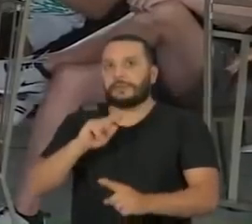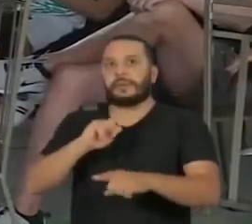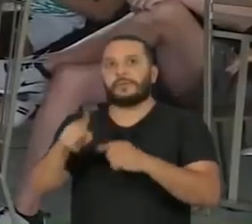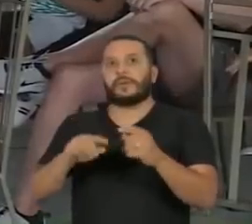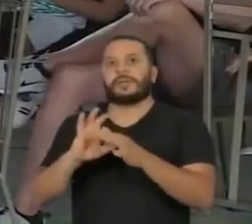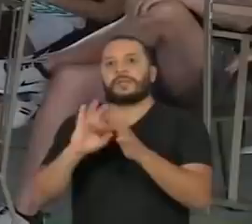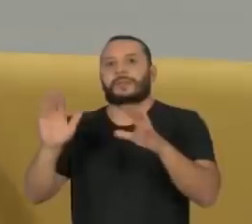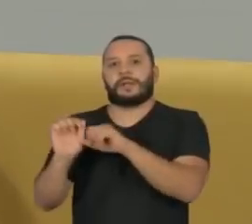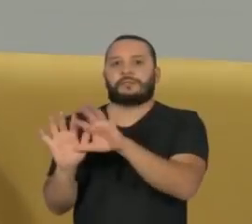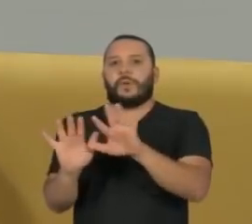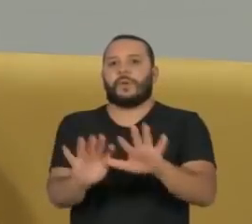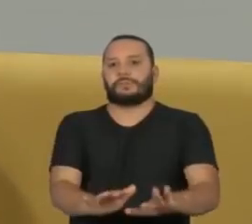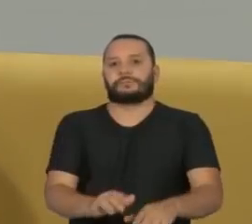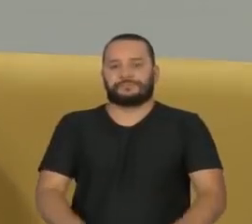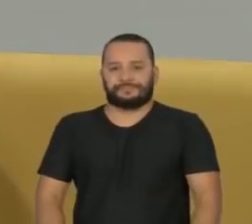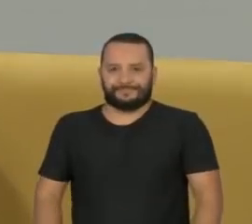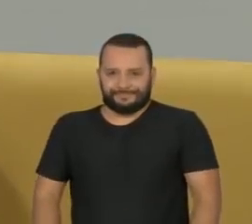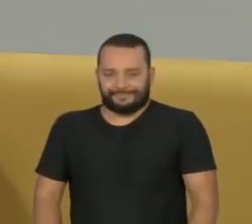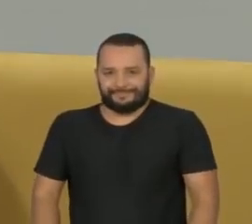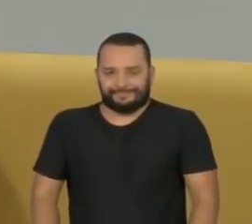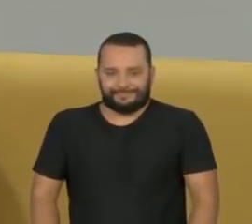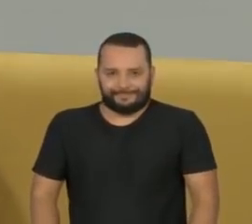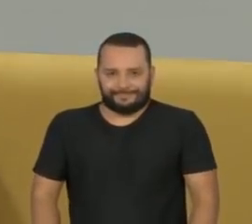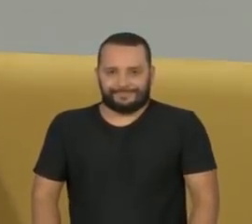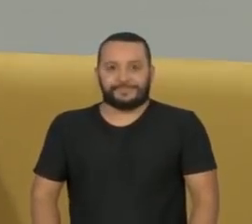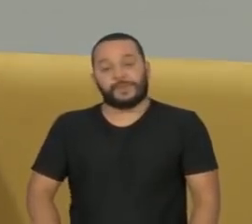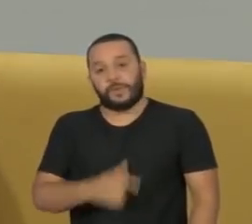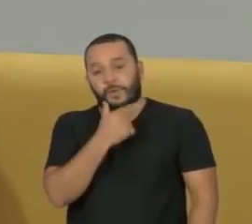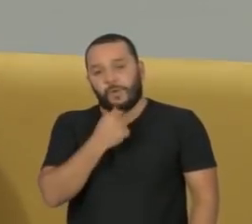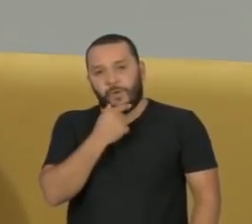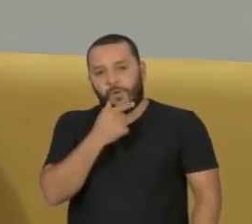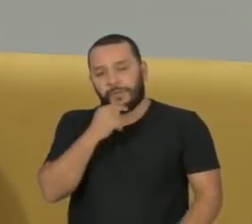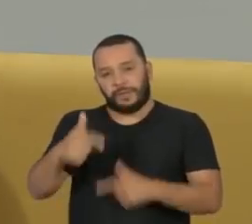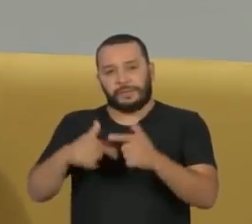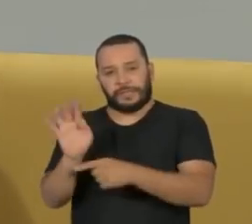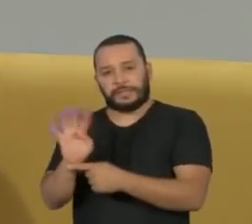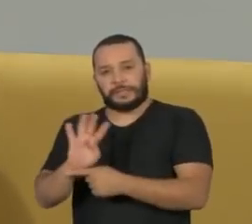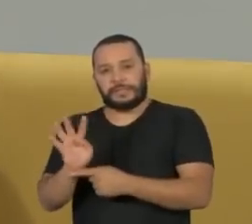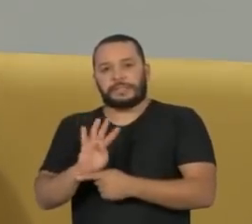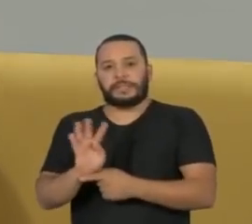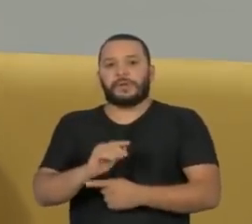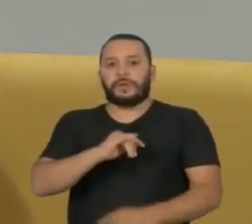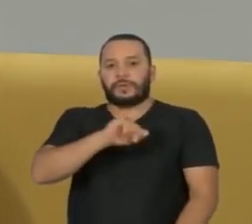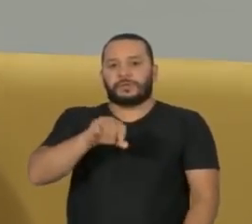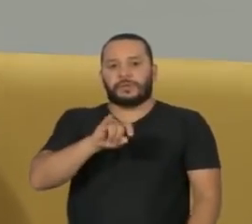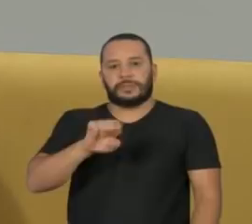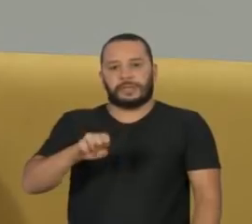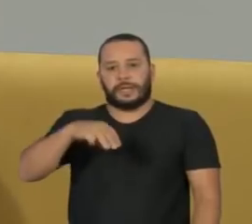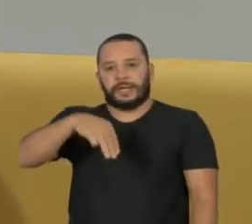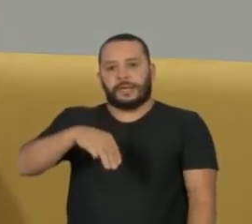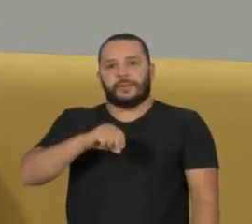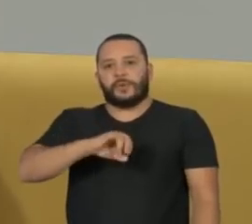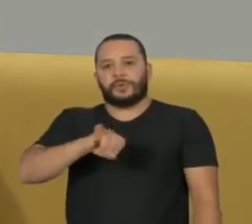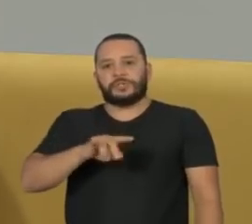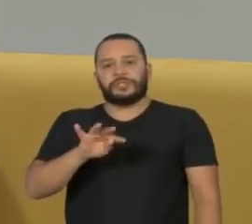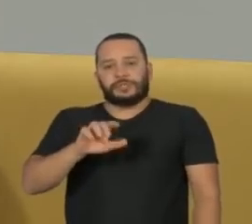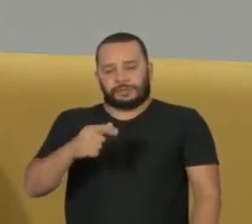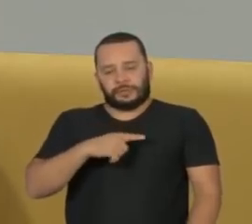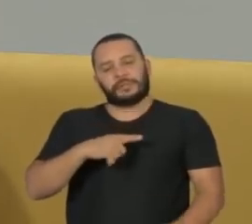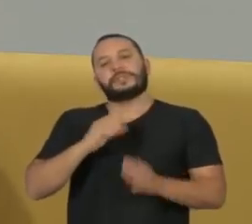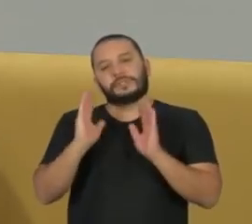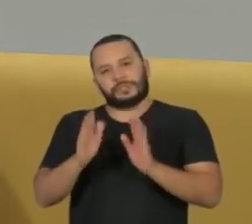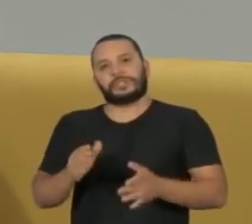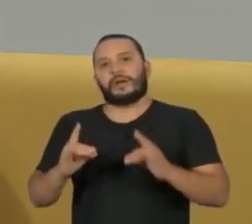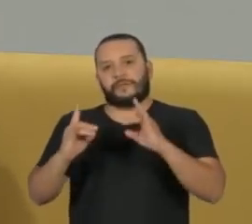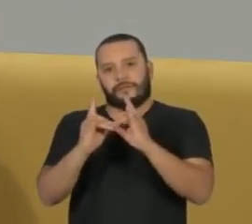serem liberados. O corpo do cineasta José Mujica Marins é velado no Museu da Imagem e do Som,